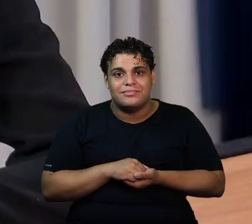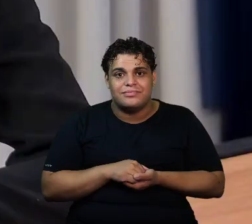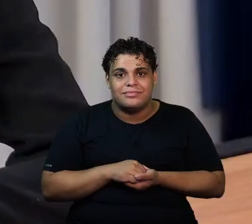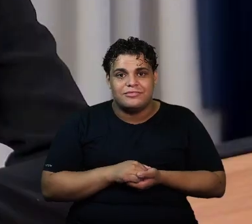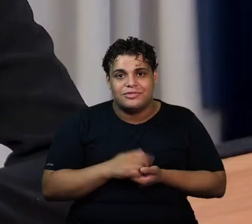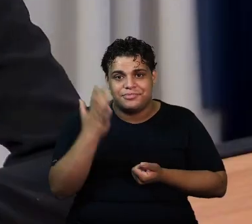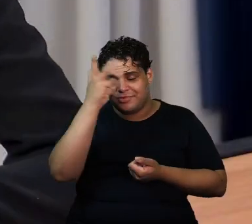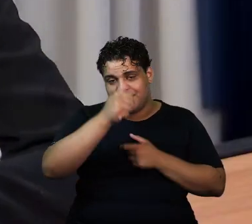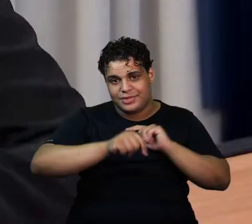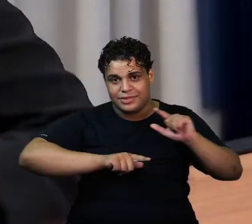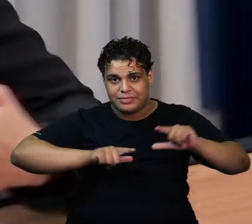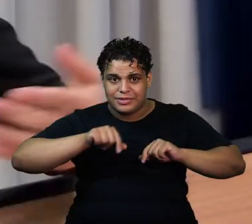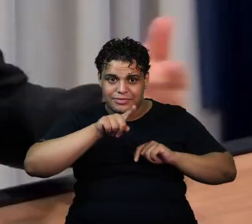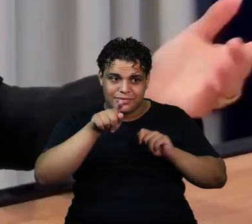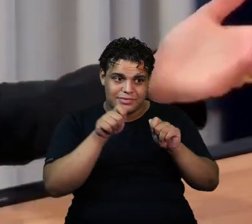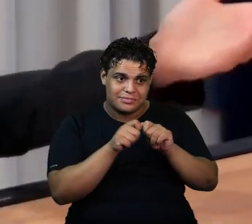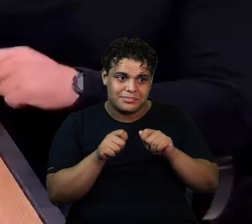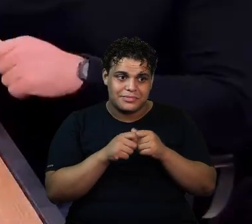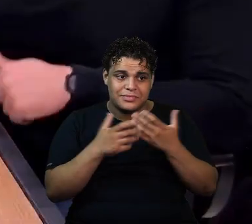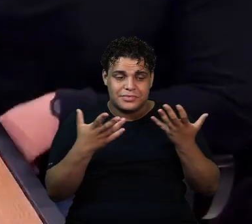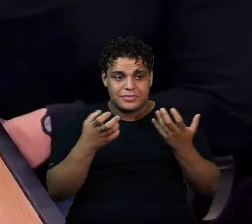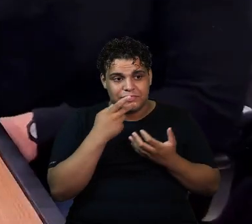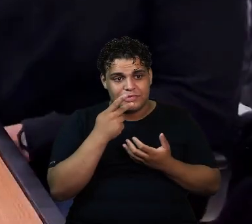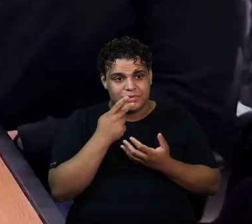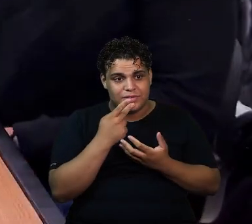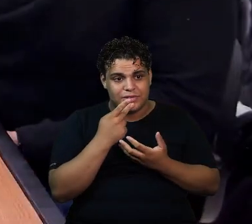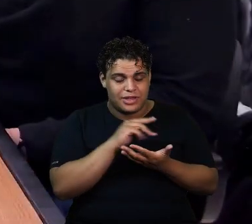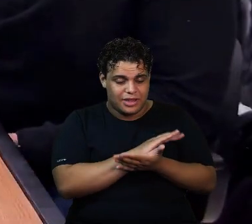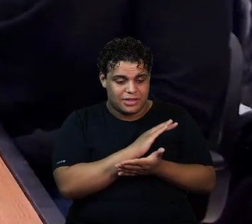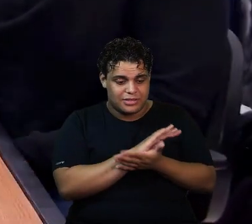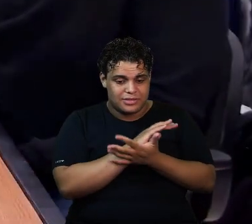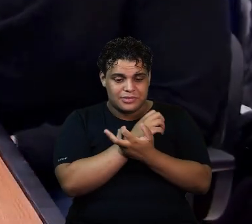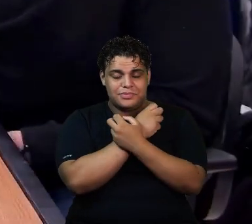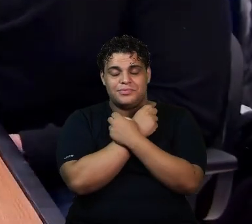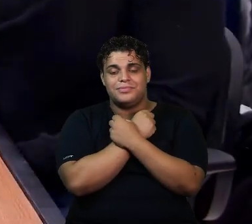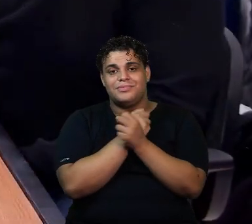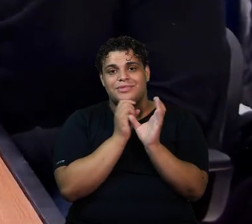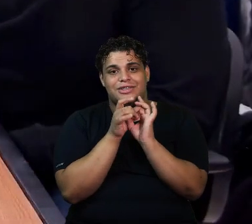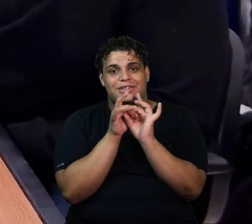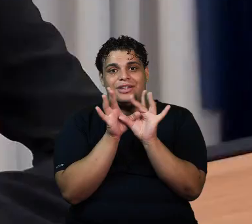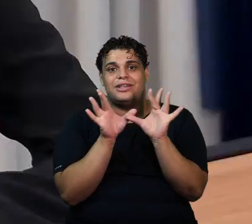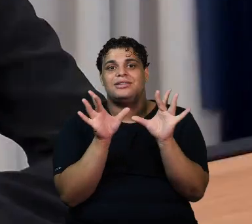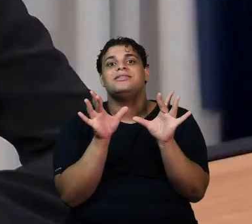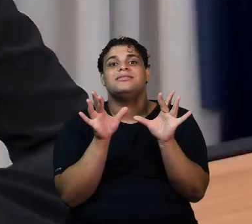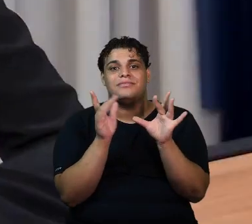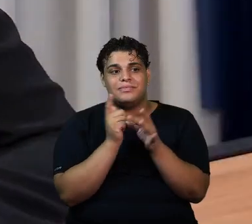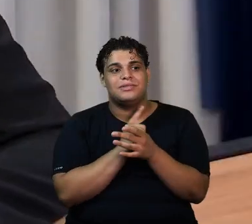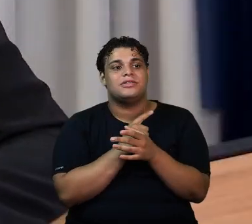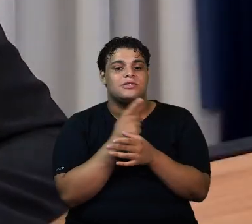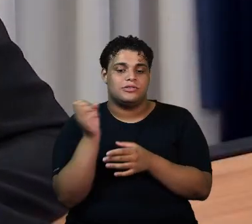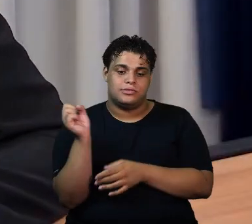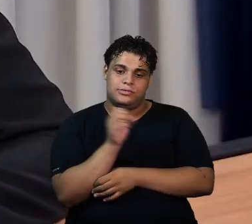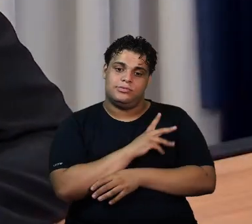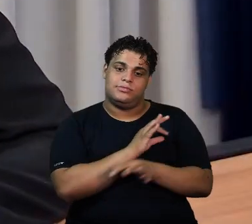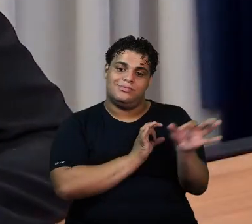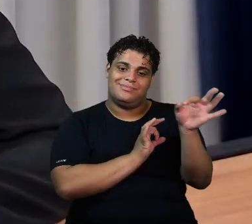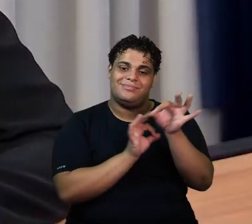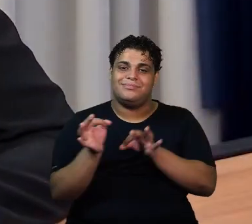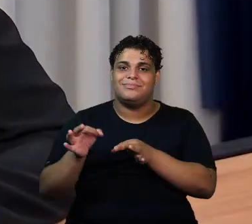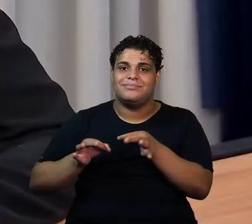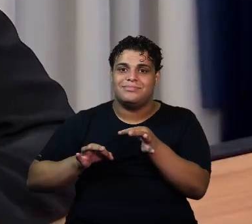belíssimo trabalho que vocês realizam. Quero dizer que a Araxá está de portas abertas para escutar novos projetos, novas